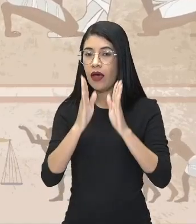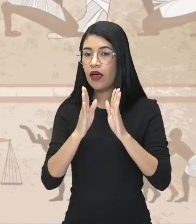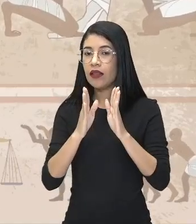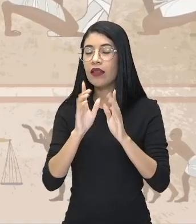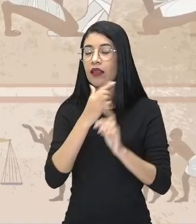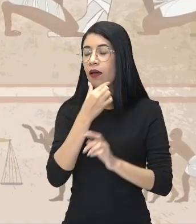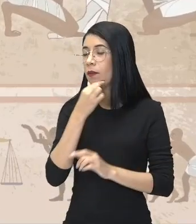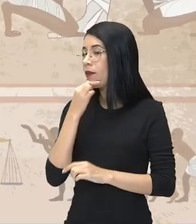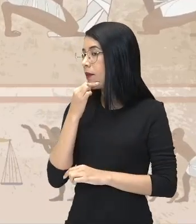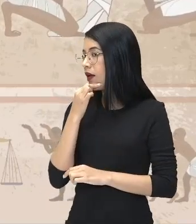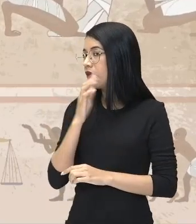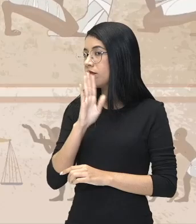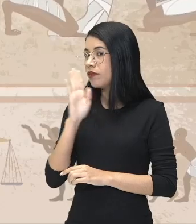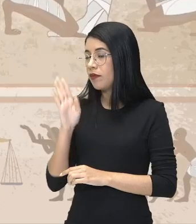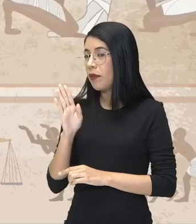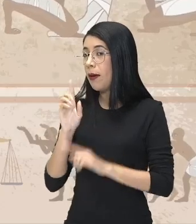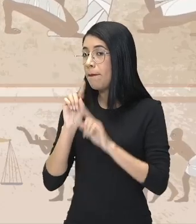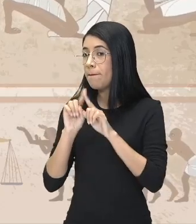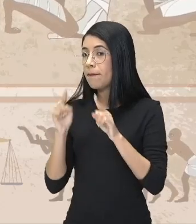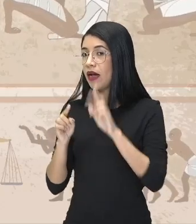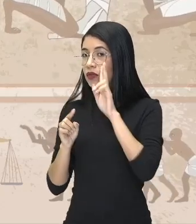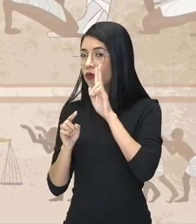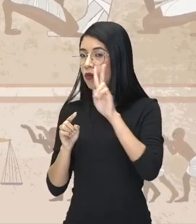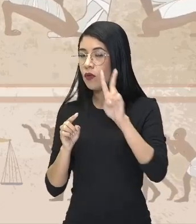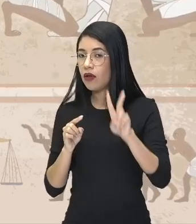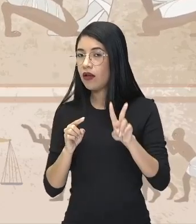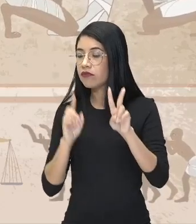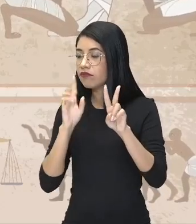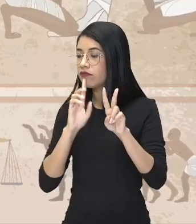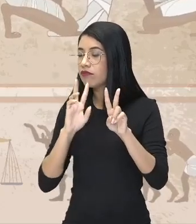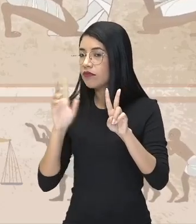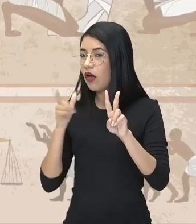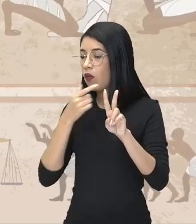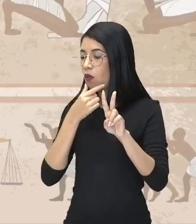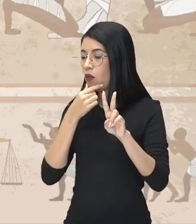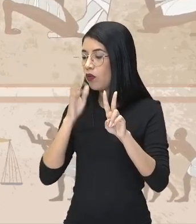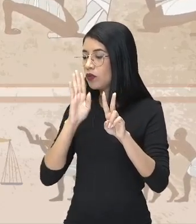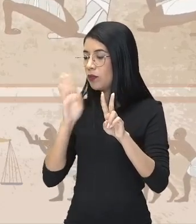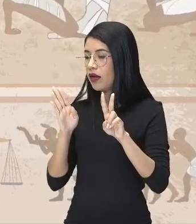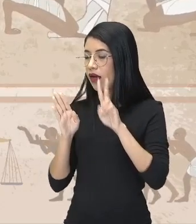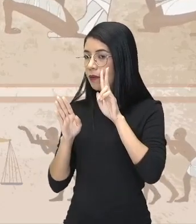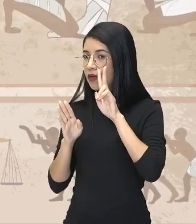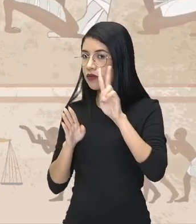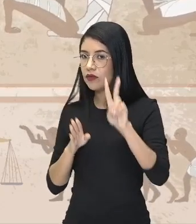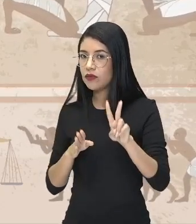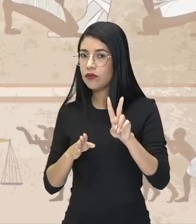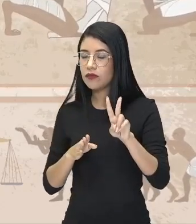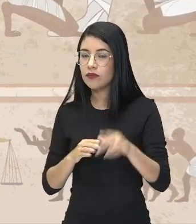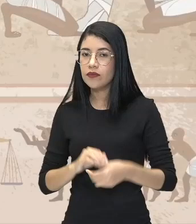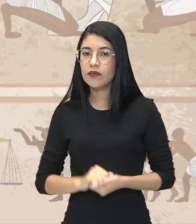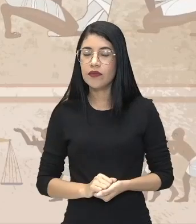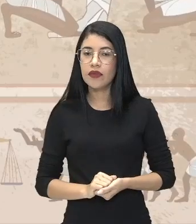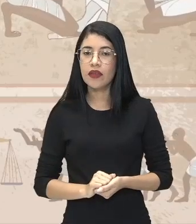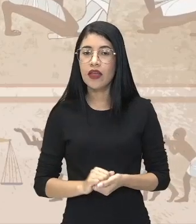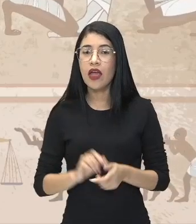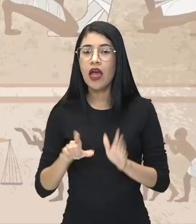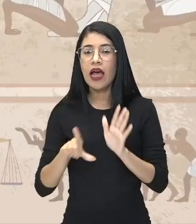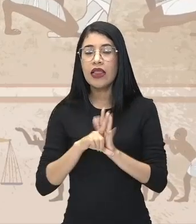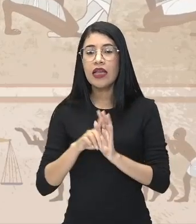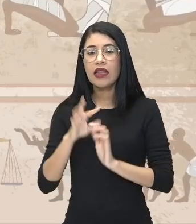na lateral, mas o olhar ele está frontalmente, ele está olhando para o espectador, que é chamado a lei